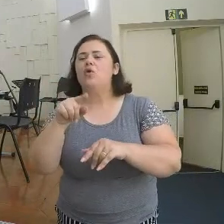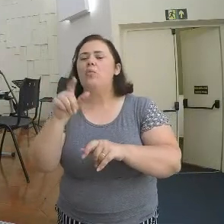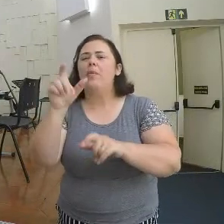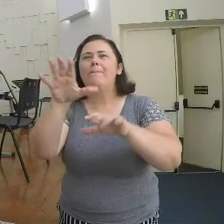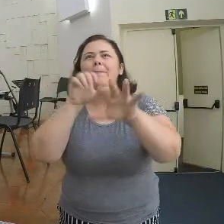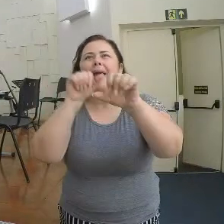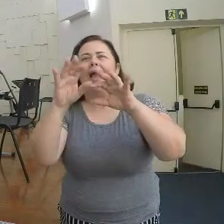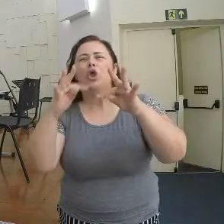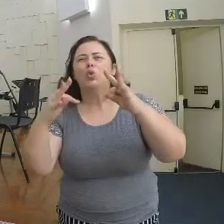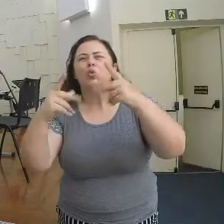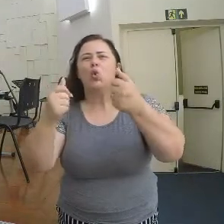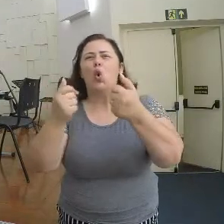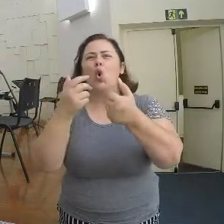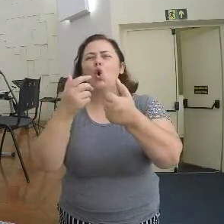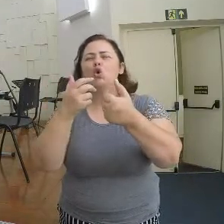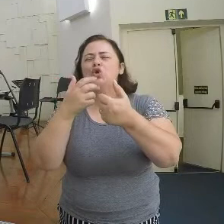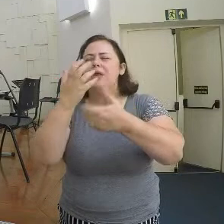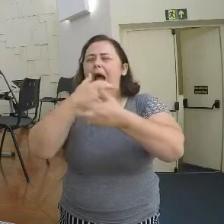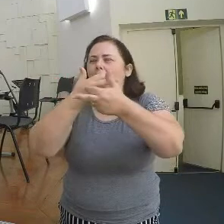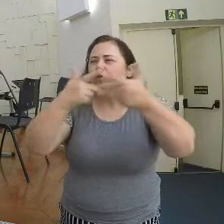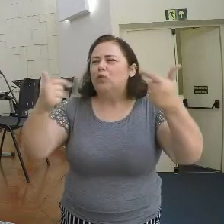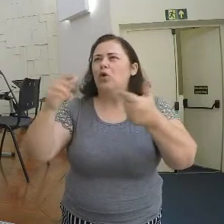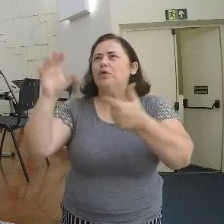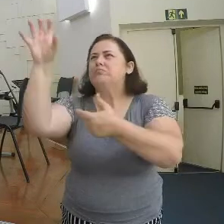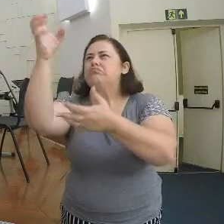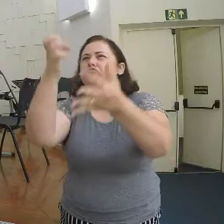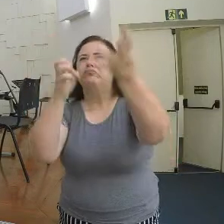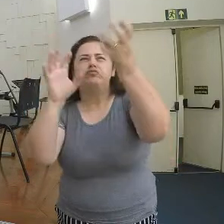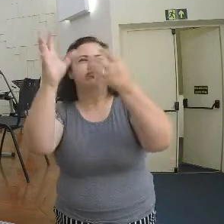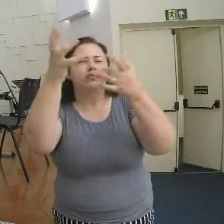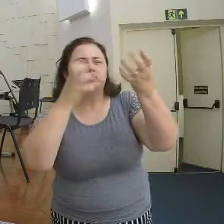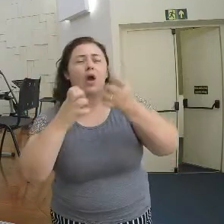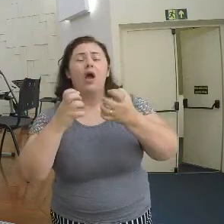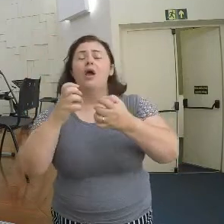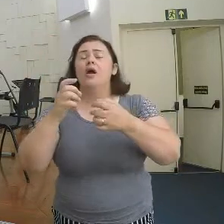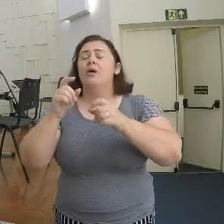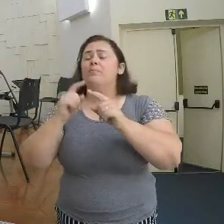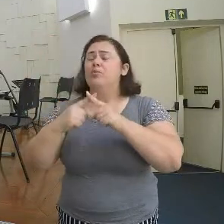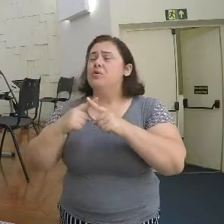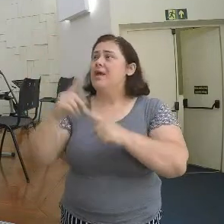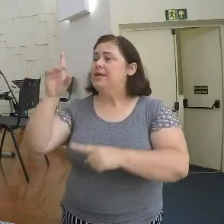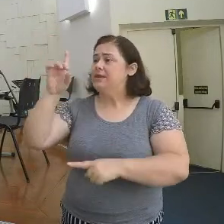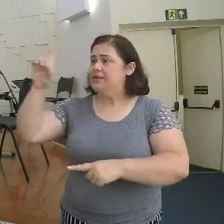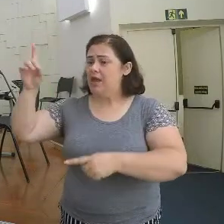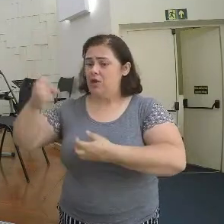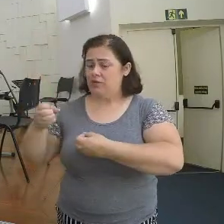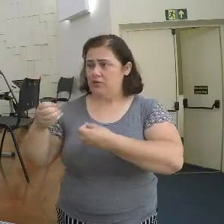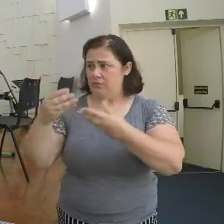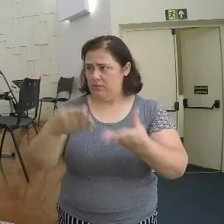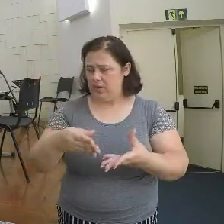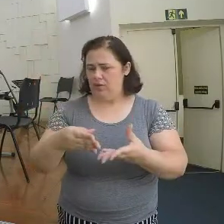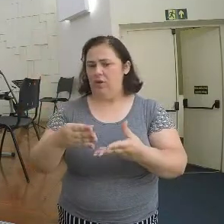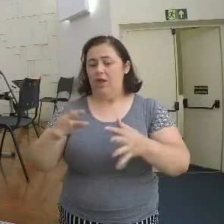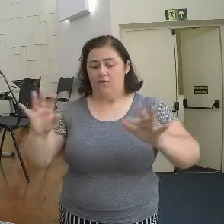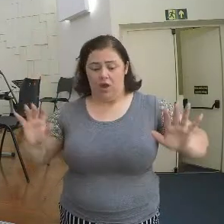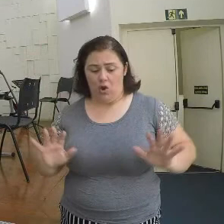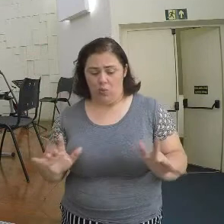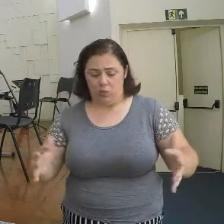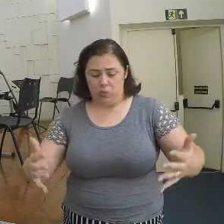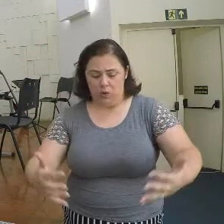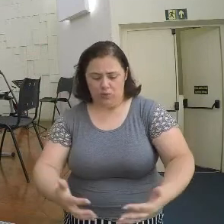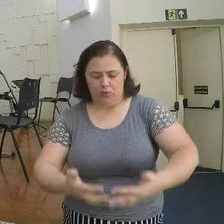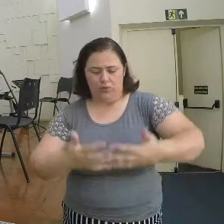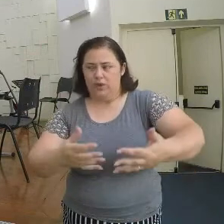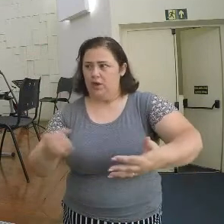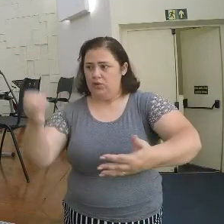frutos do solo que recolheres da terra que te dá o Senhor teu Deus, e as porás num cesto, e irás